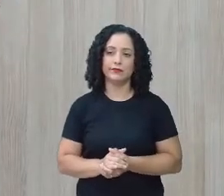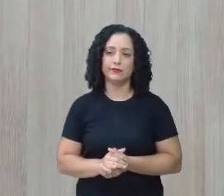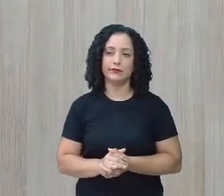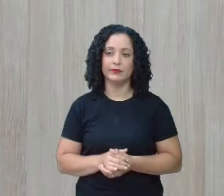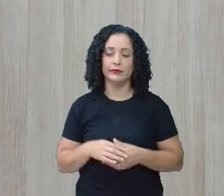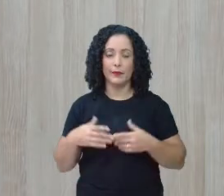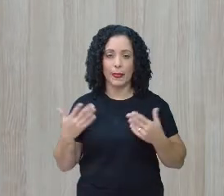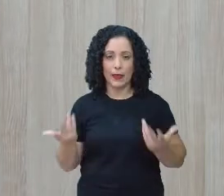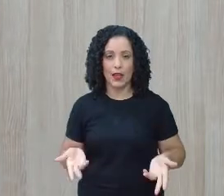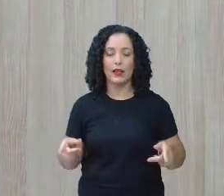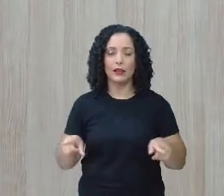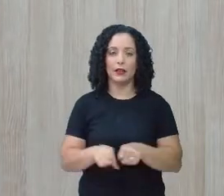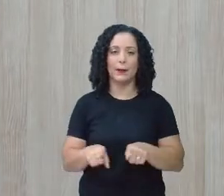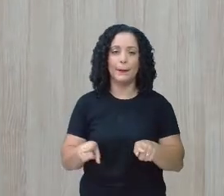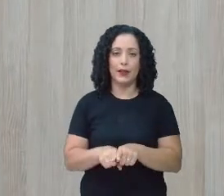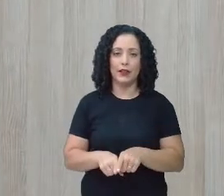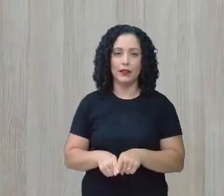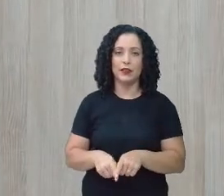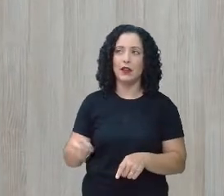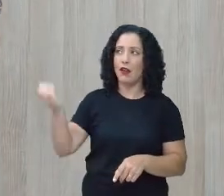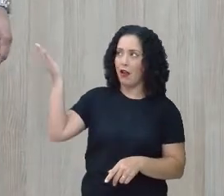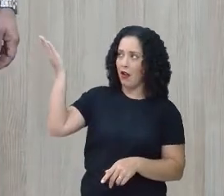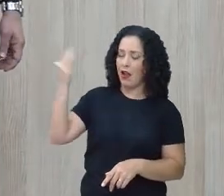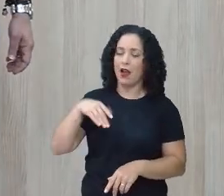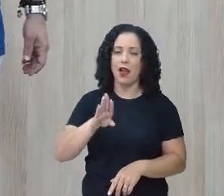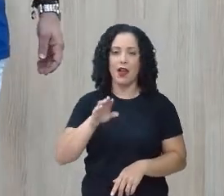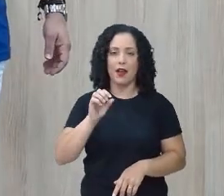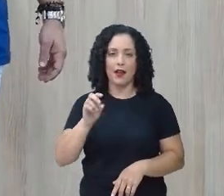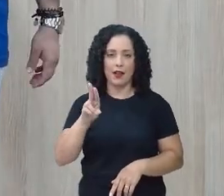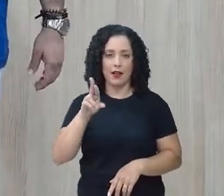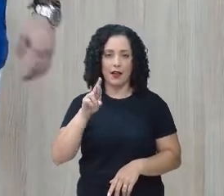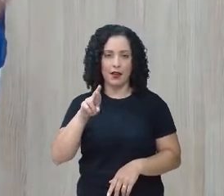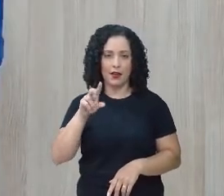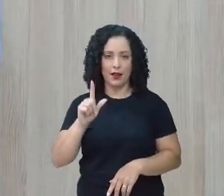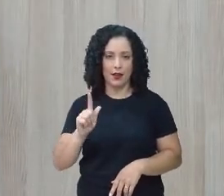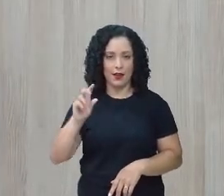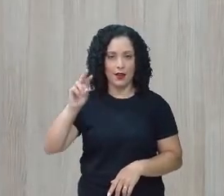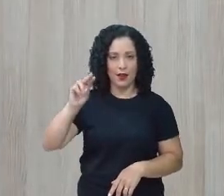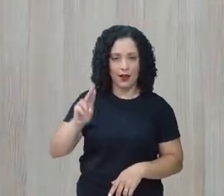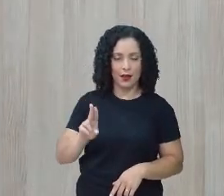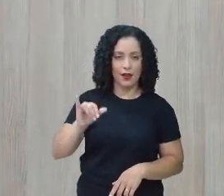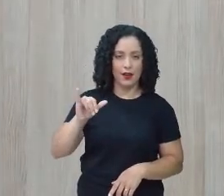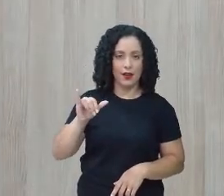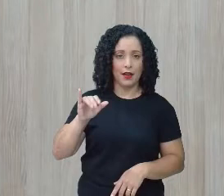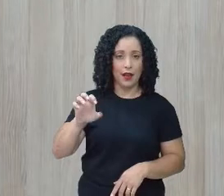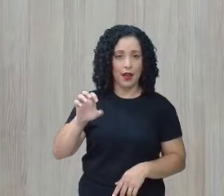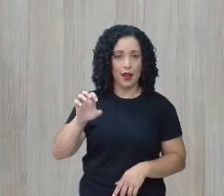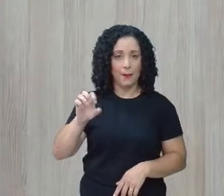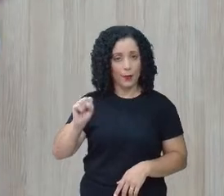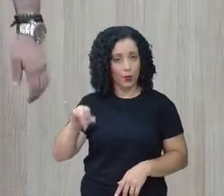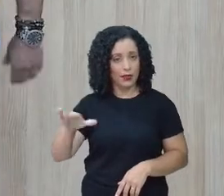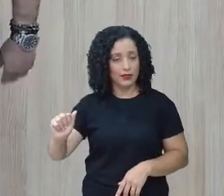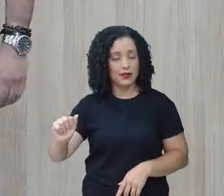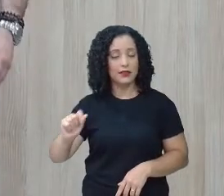torna bastante atuante. Então a burguesia ela vai participar diretamente aí desse processo também,